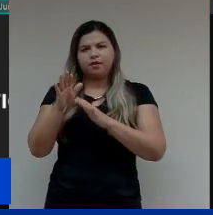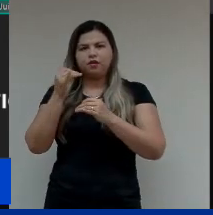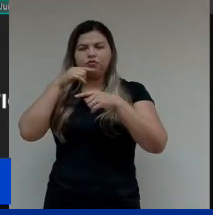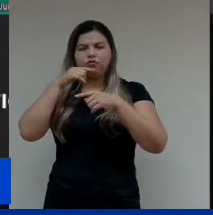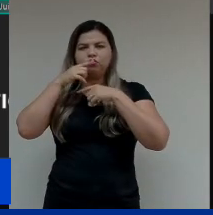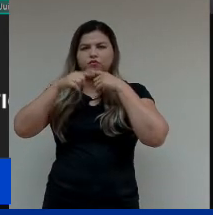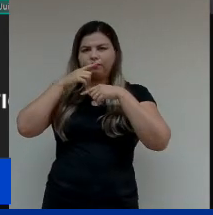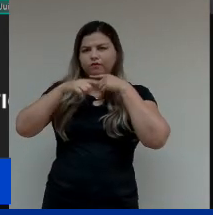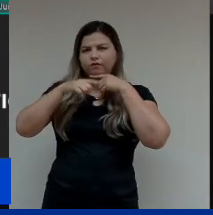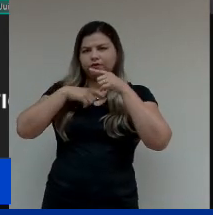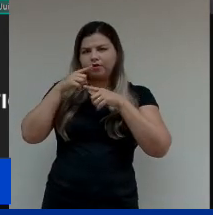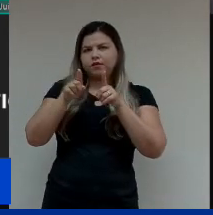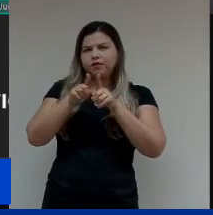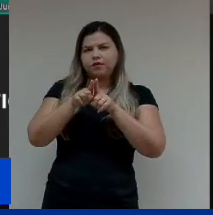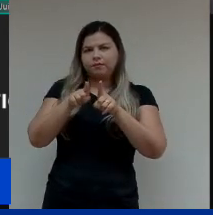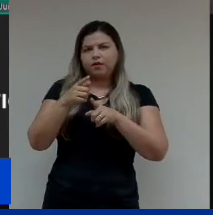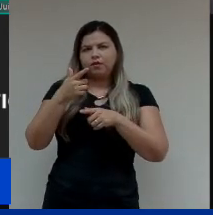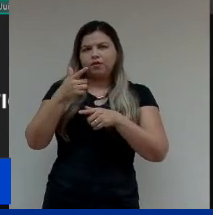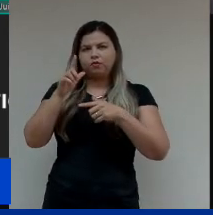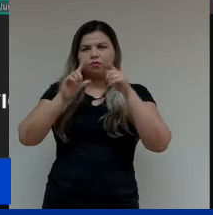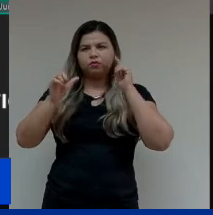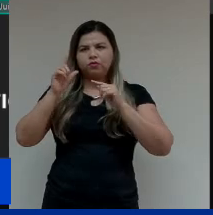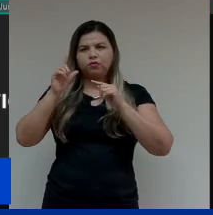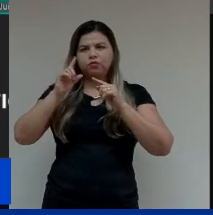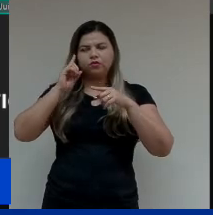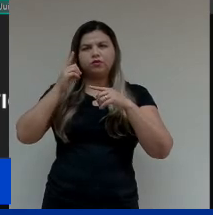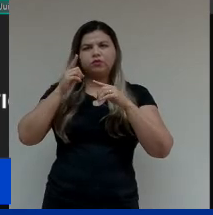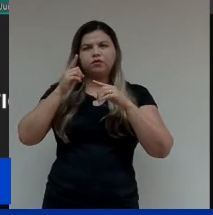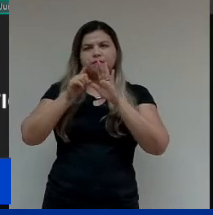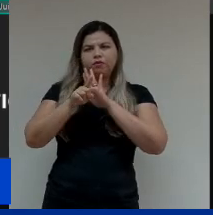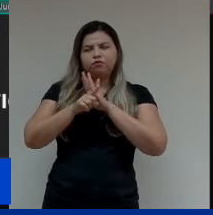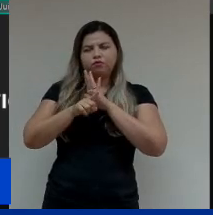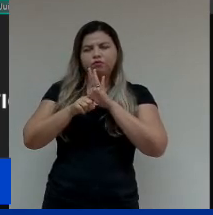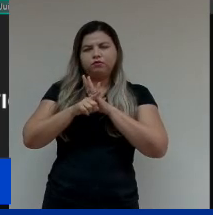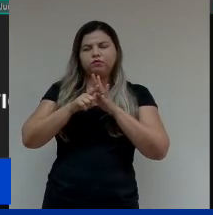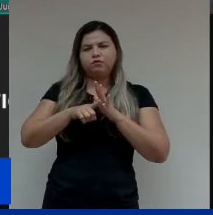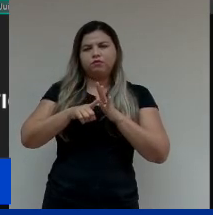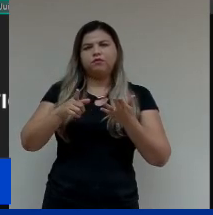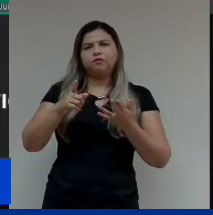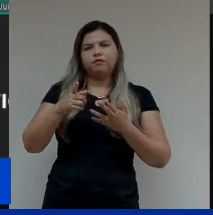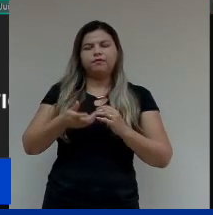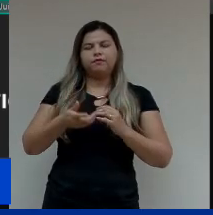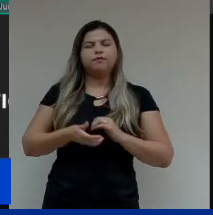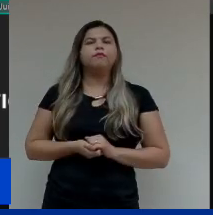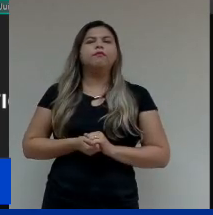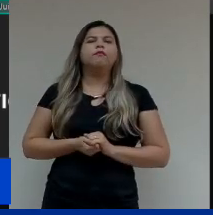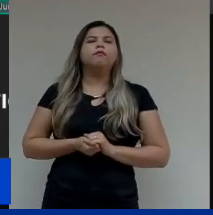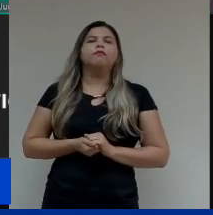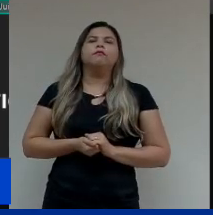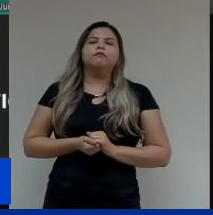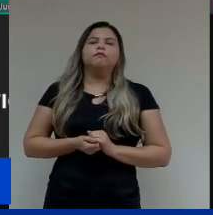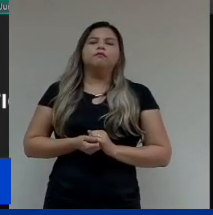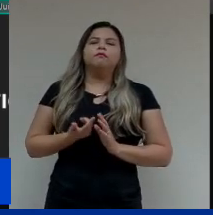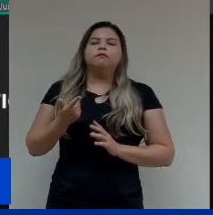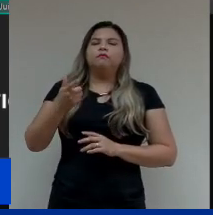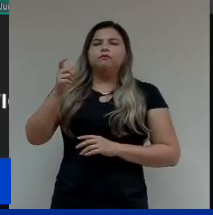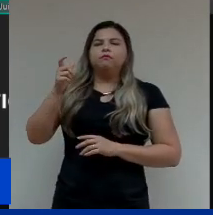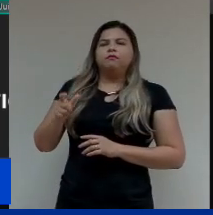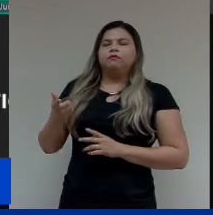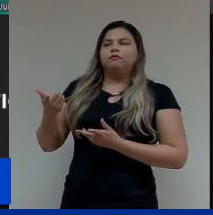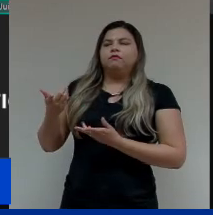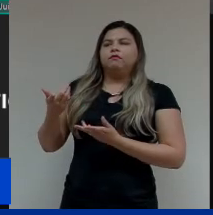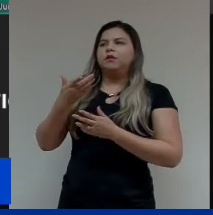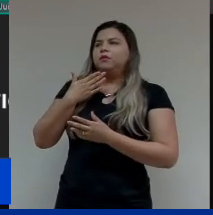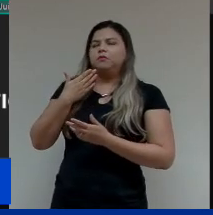bem como o pré-questionamento das matérias levantadas. A parte embargada não apresentou manifestação nos